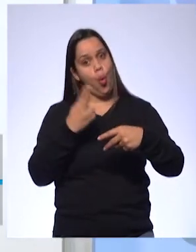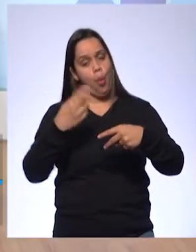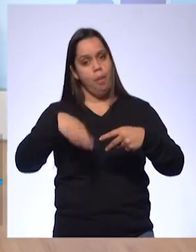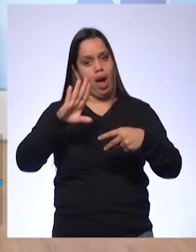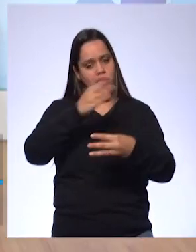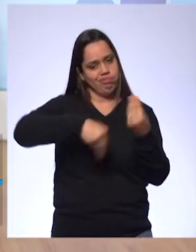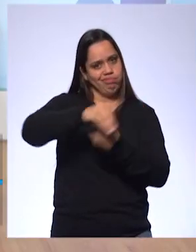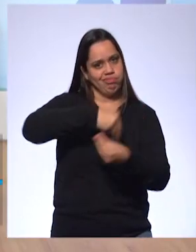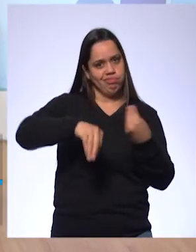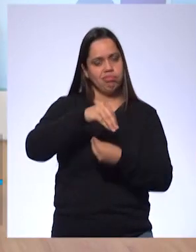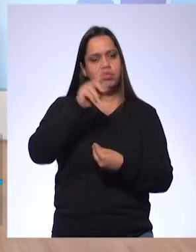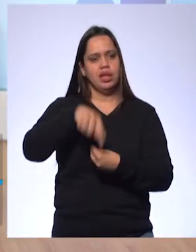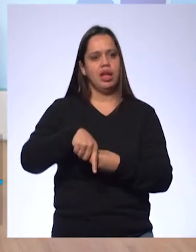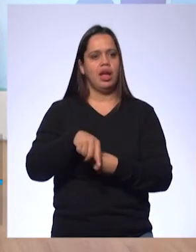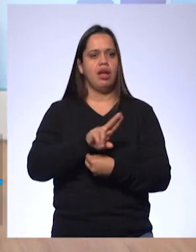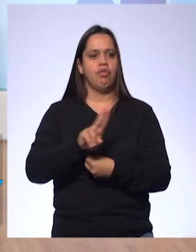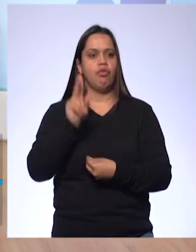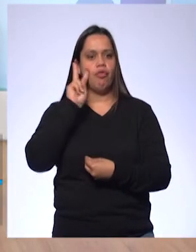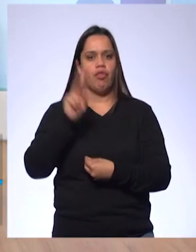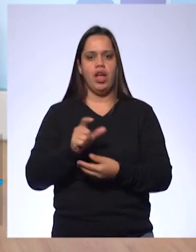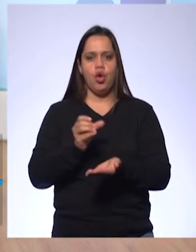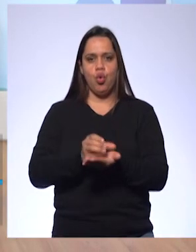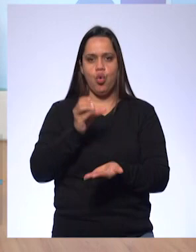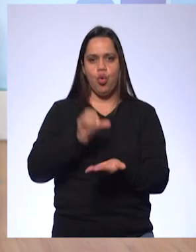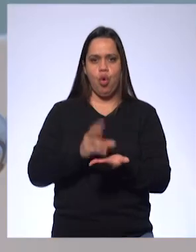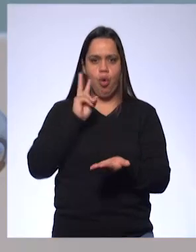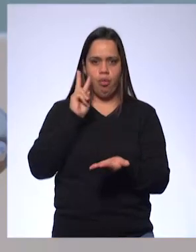copinho. Ó. Dá para pegar aqui, ó.